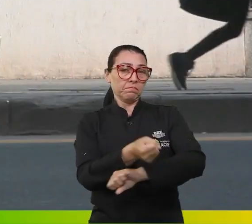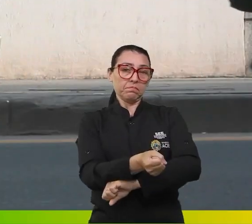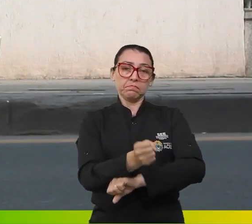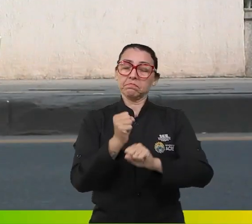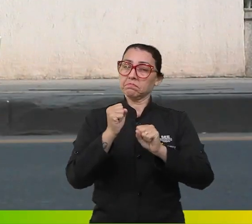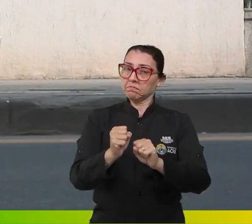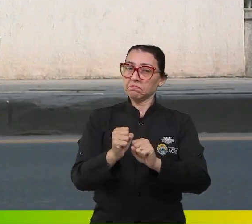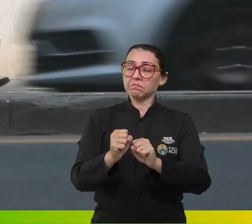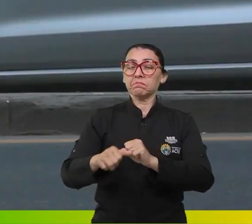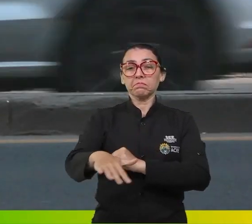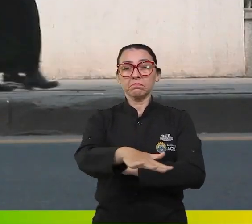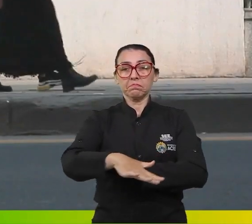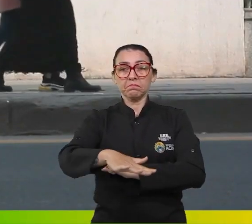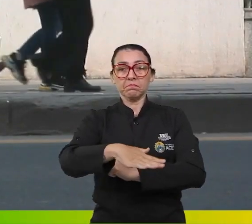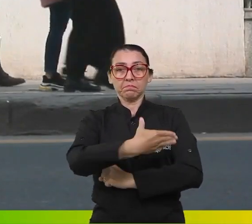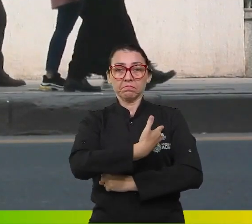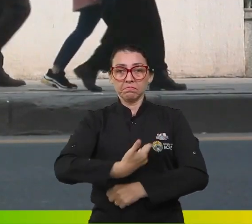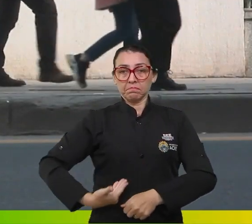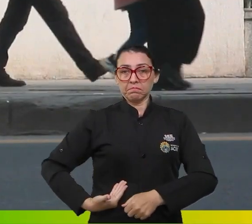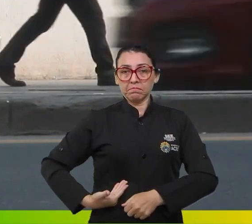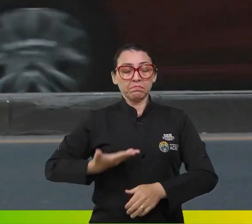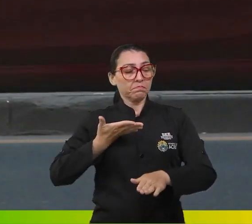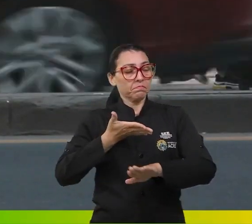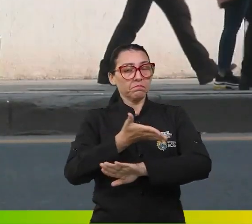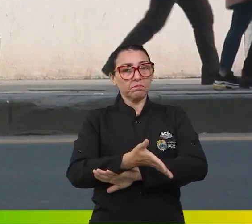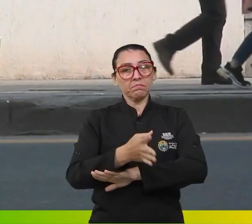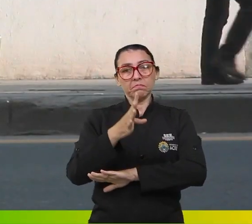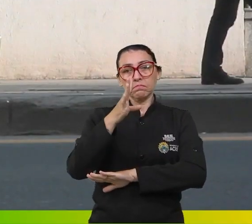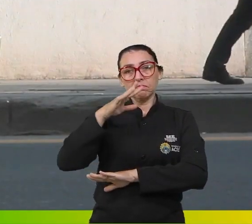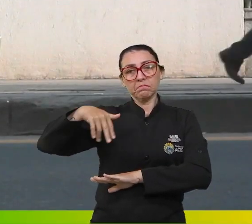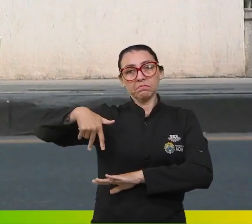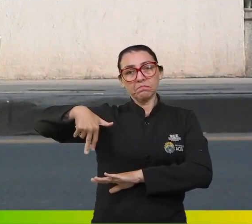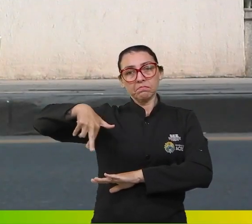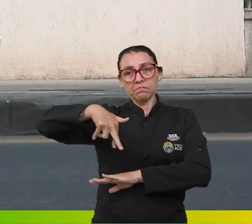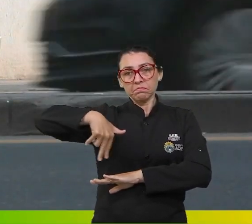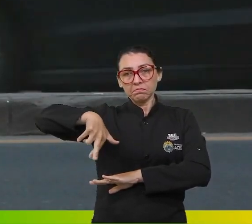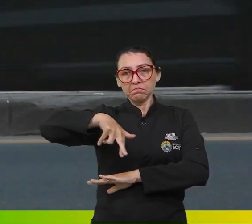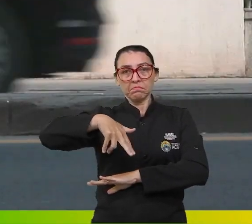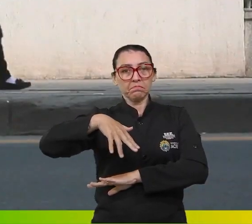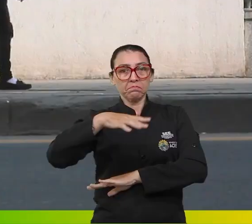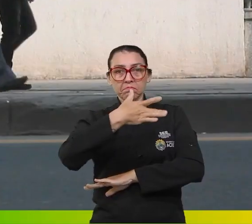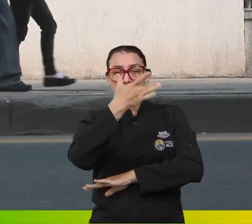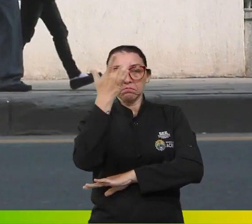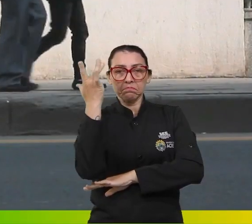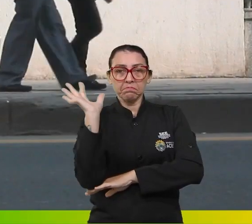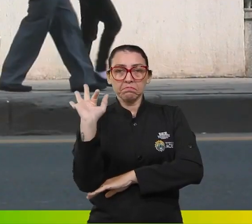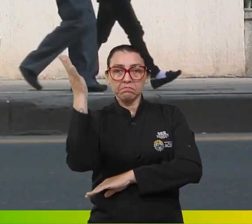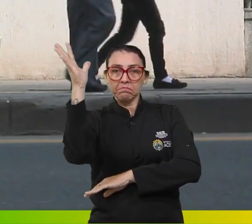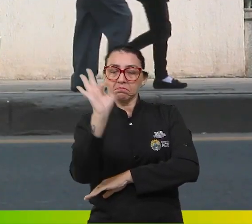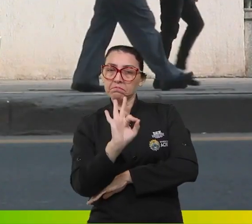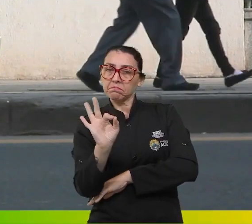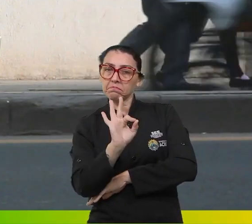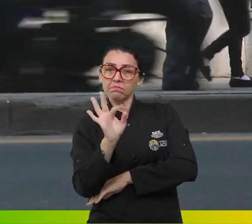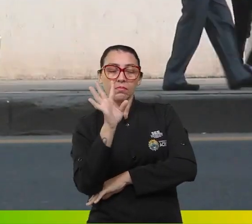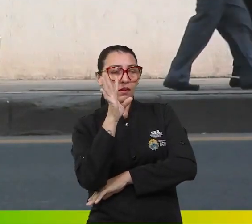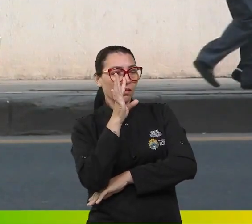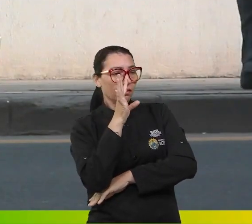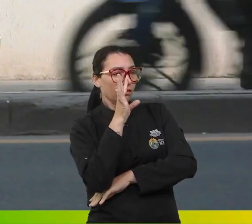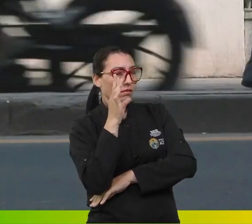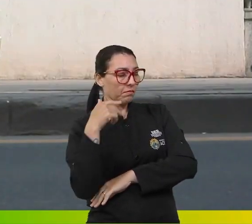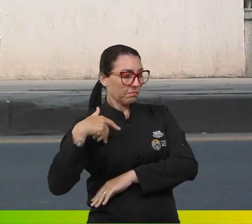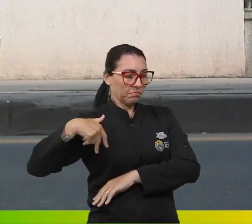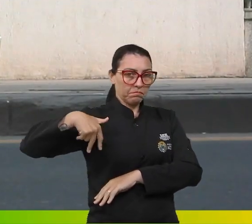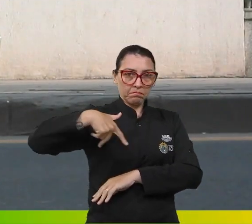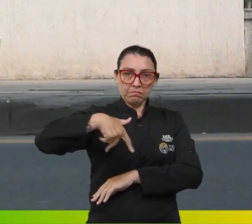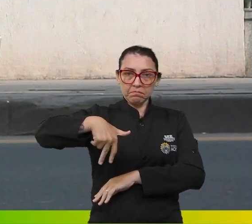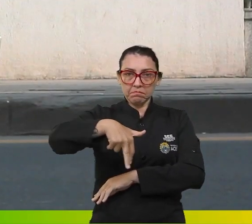estar no espaço público. Então, o público vai, caminha e como se nada estivesse acontecendo, segue a sua